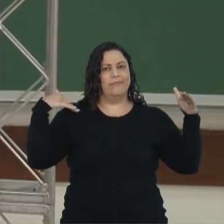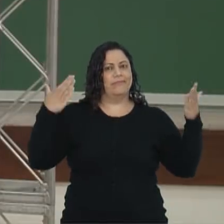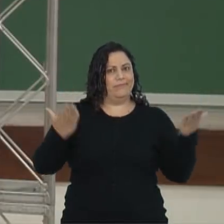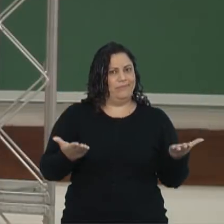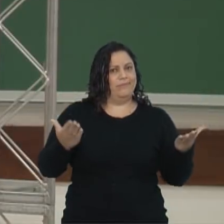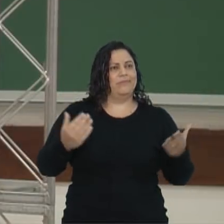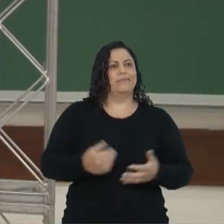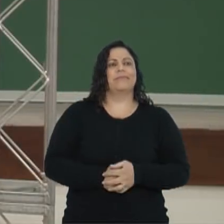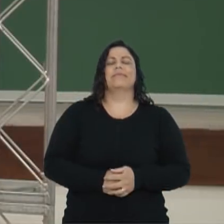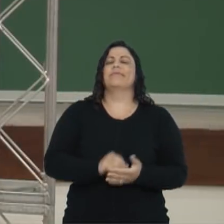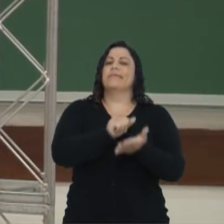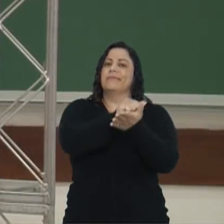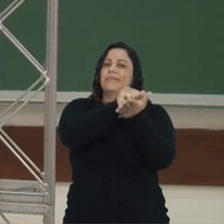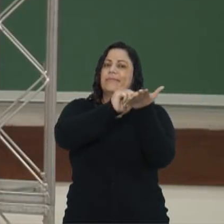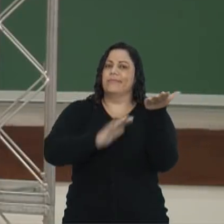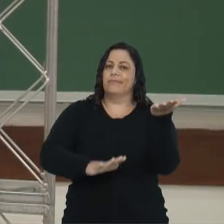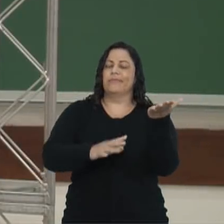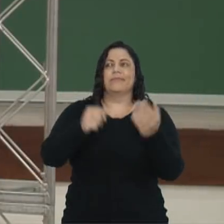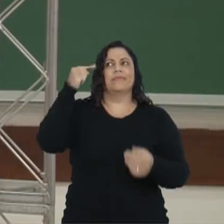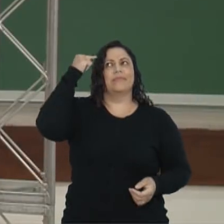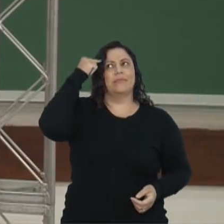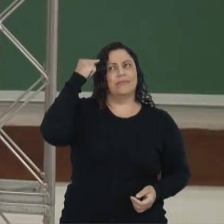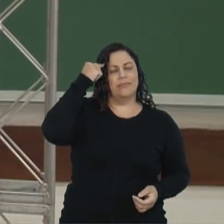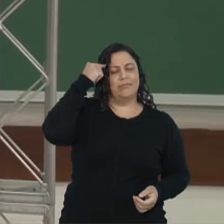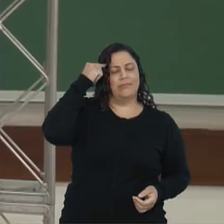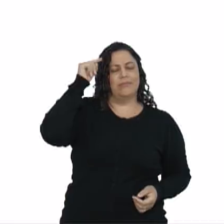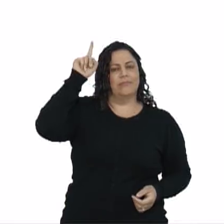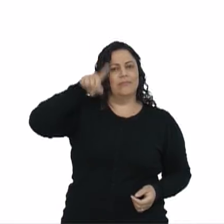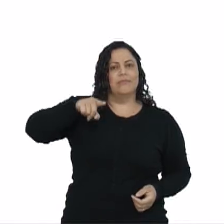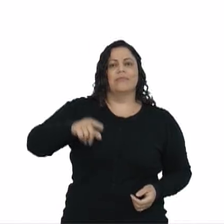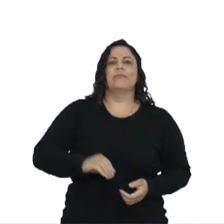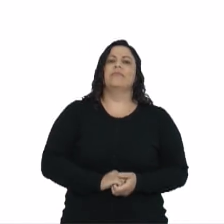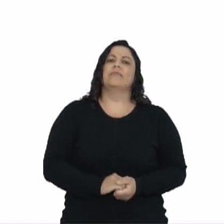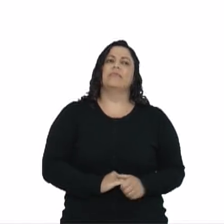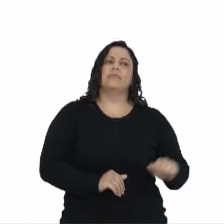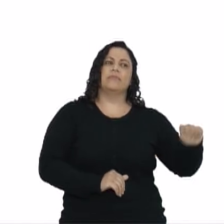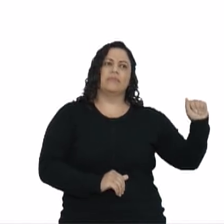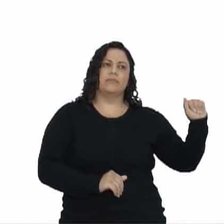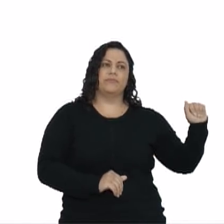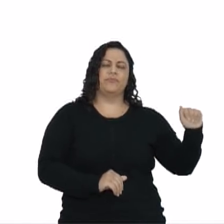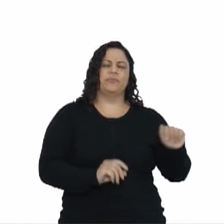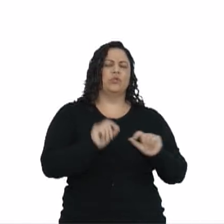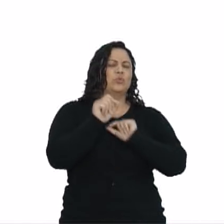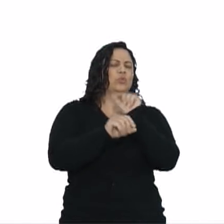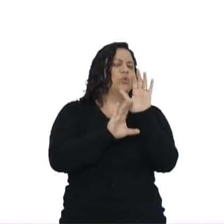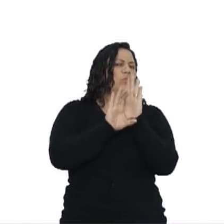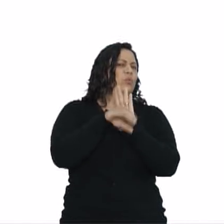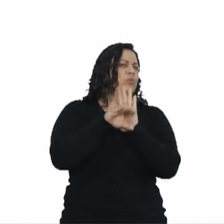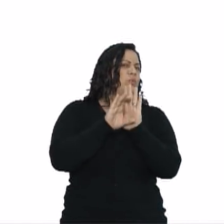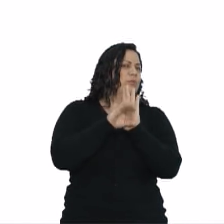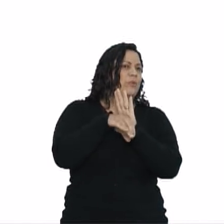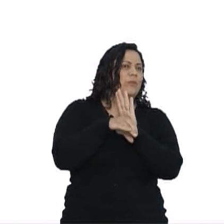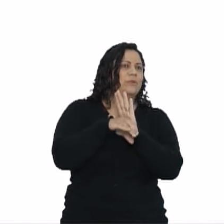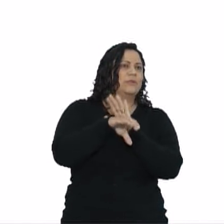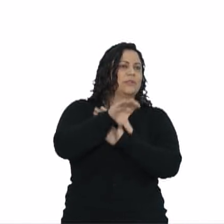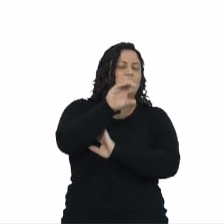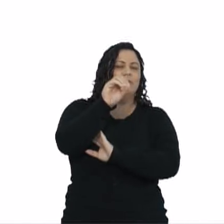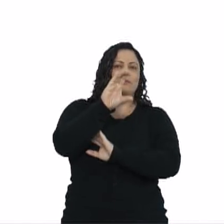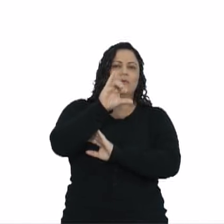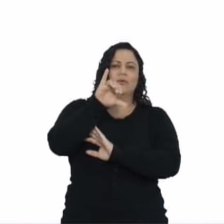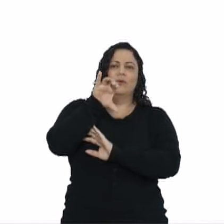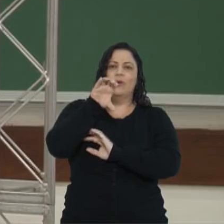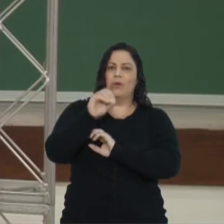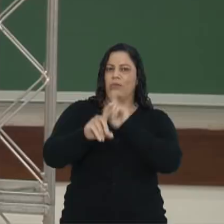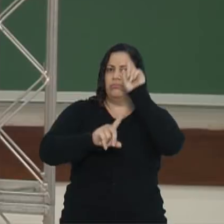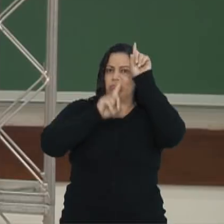para os exercícios pensando nessa discussão. Letra A, qual o conceito de ócio criativo? Então, vamos lá para o